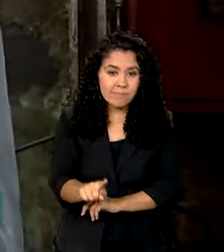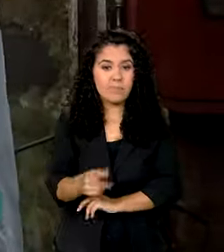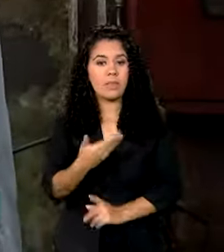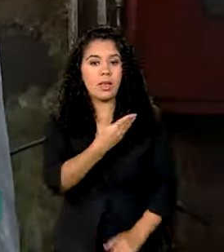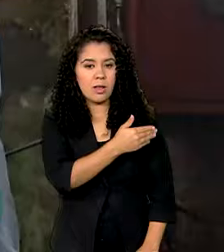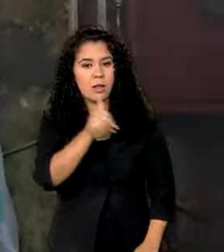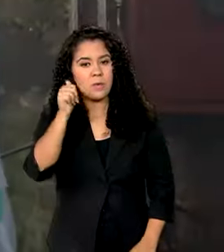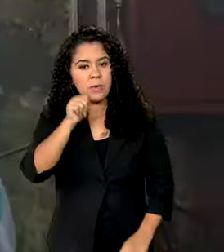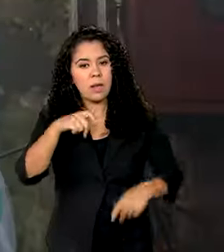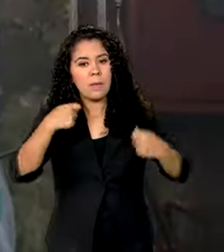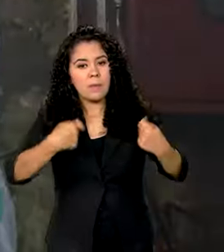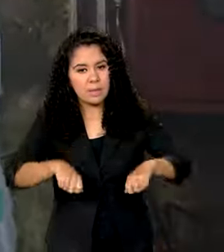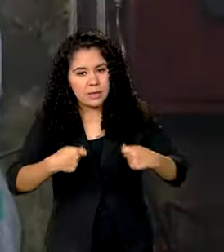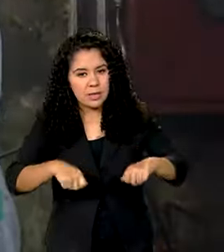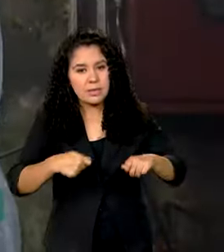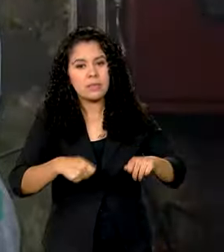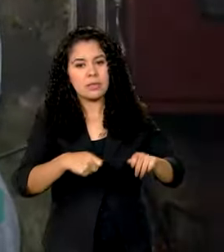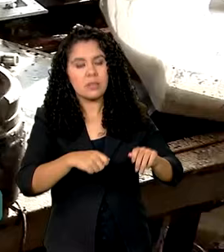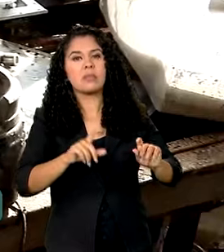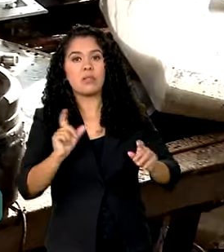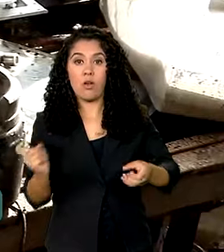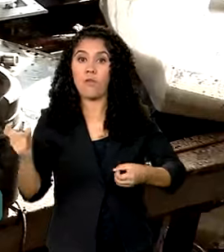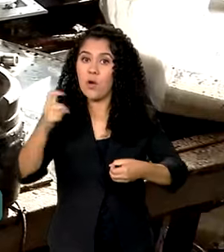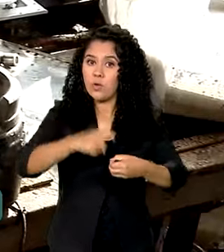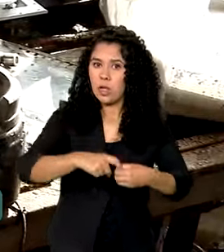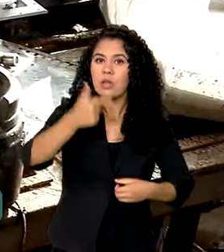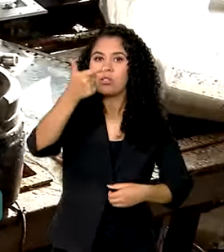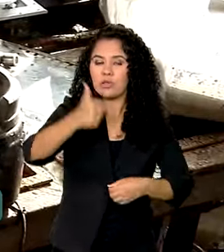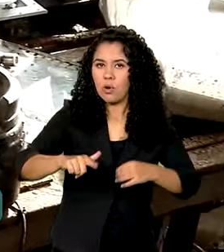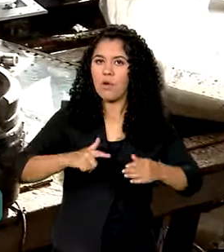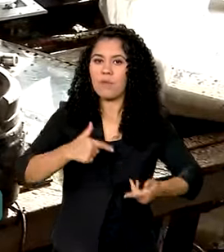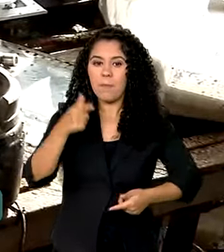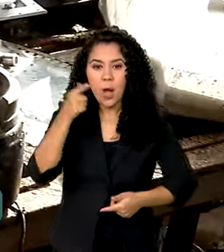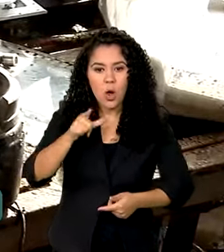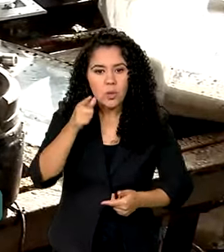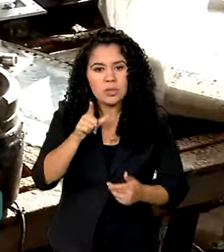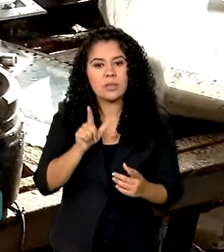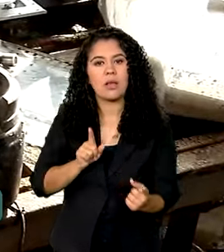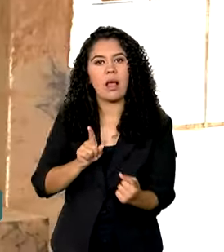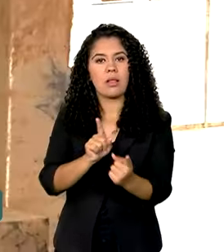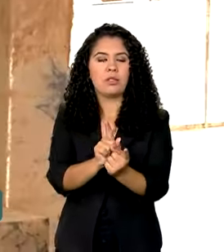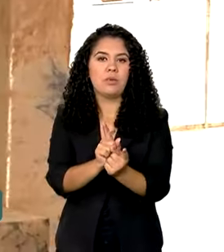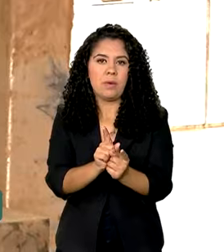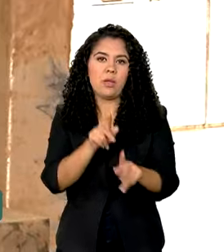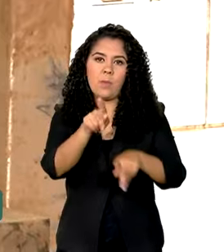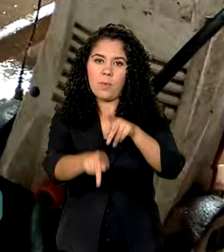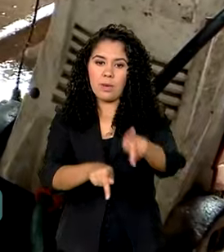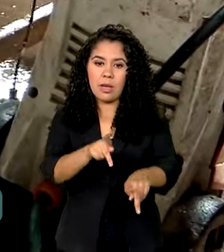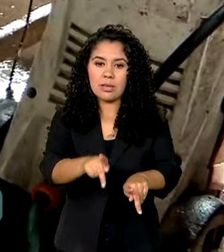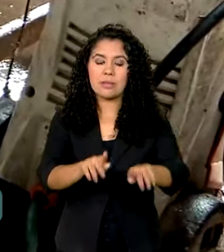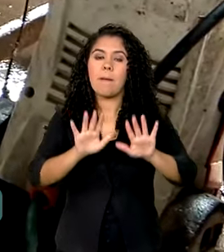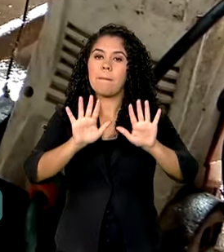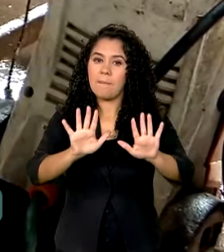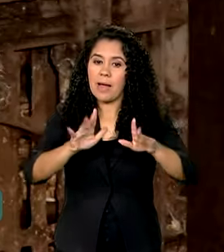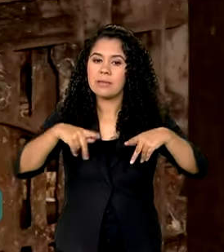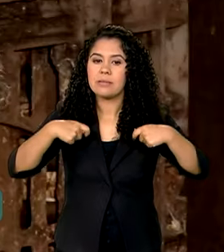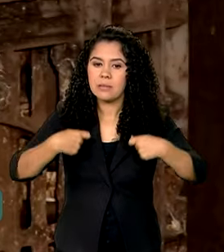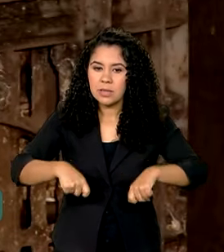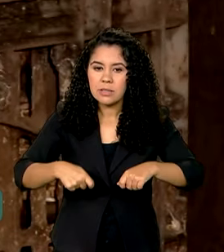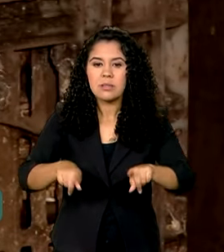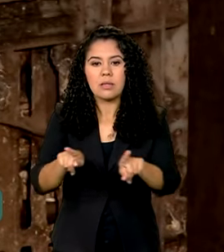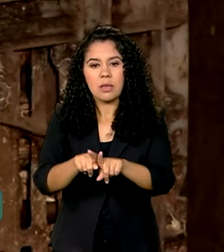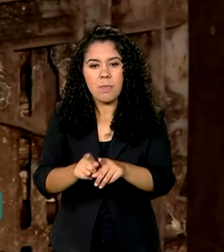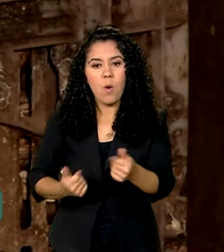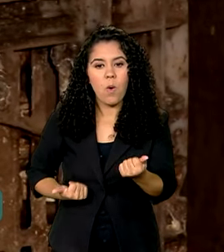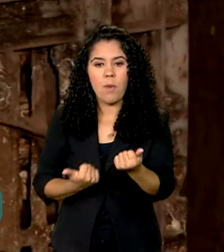precisa recuperar a capacidade produtiva para voltar a atender ao público. E para isso, vai contar com o apoio